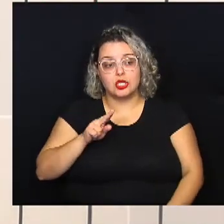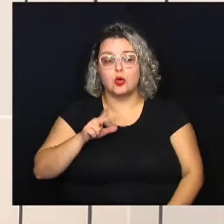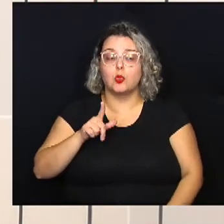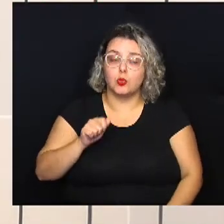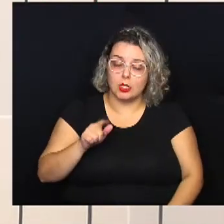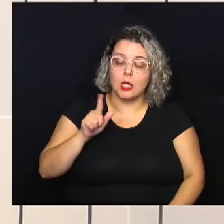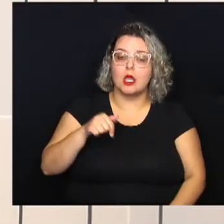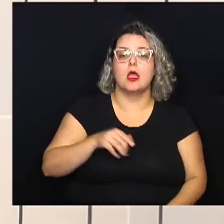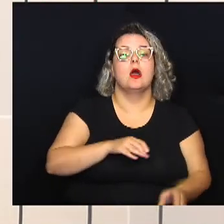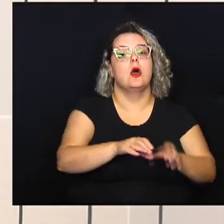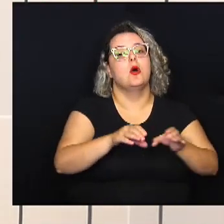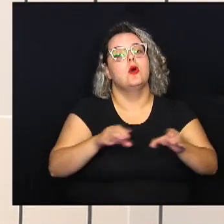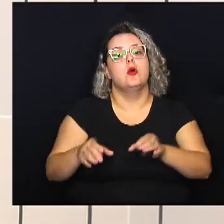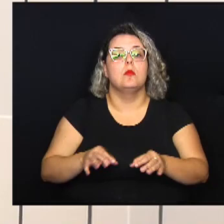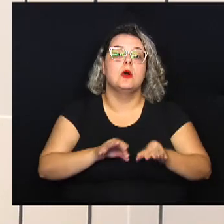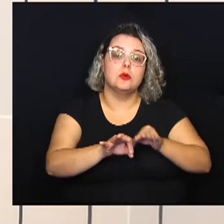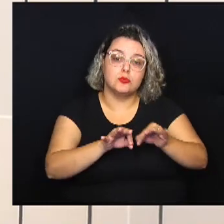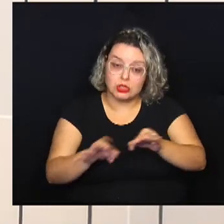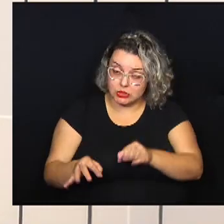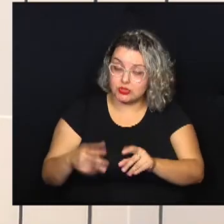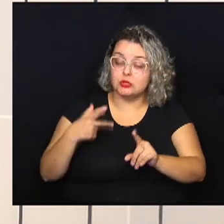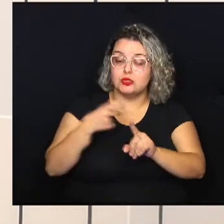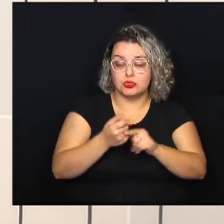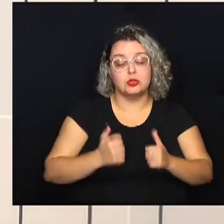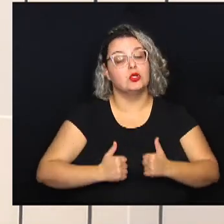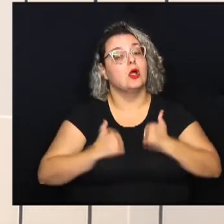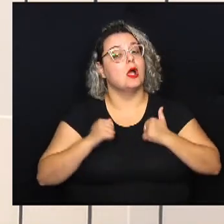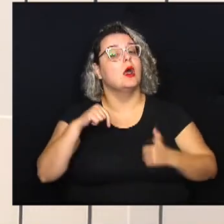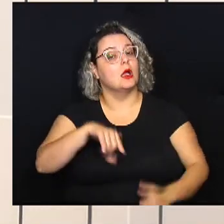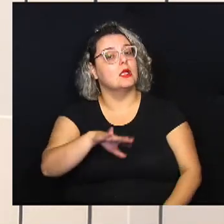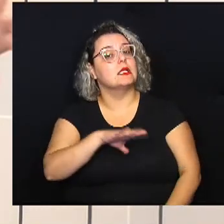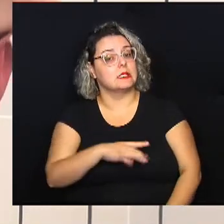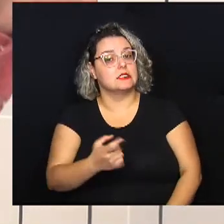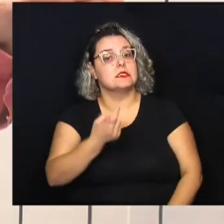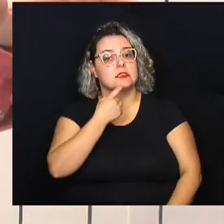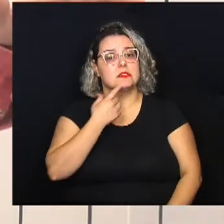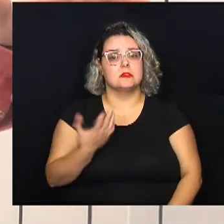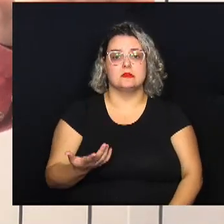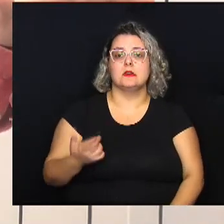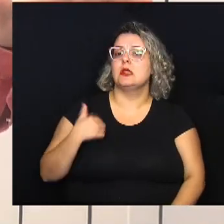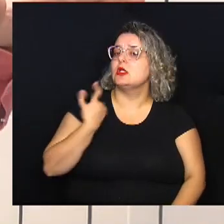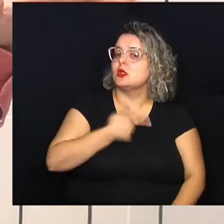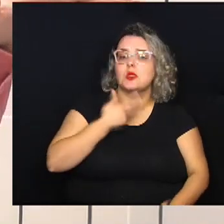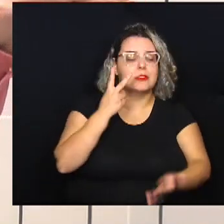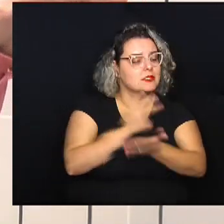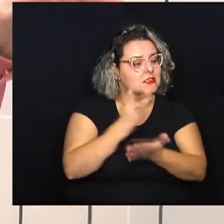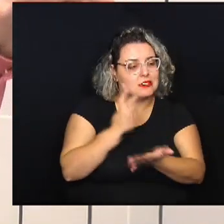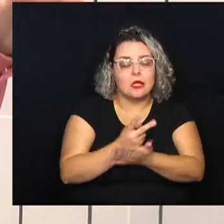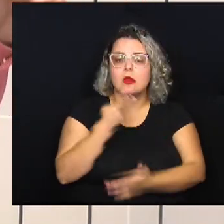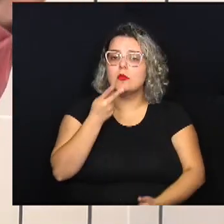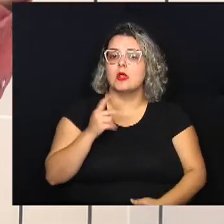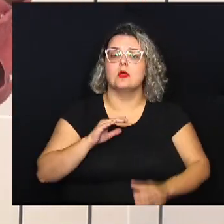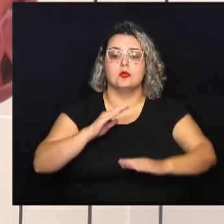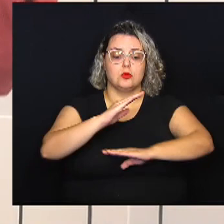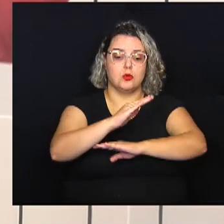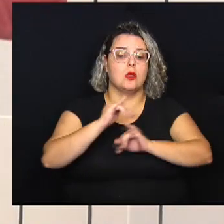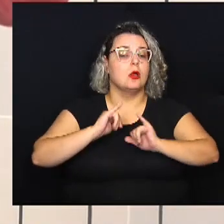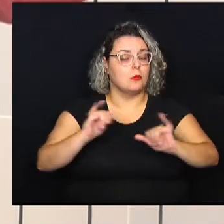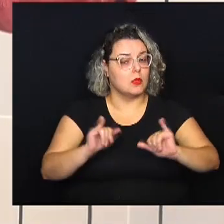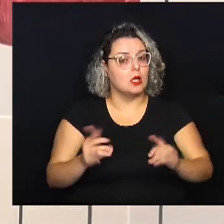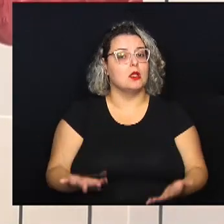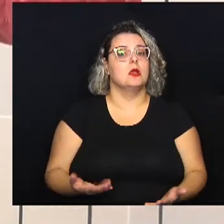é coordenadora do programa de imunização aqui do município. E a gente sempre reforça aqui no nosso Câmara Notícia, né,